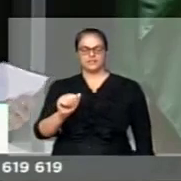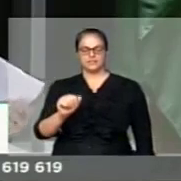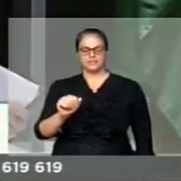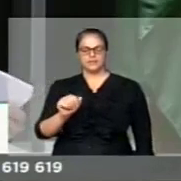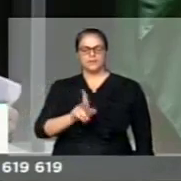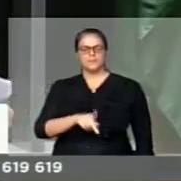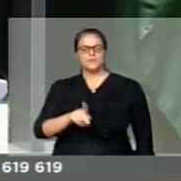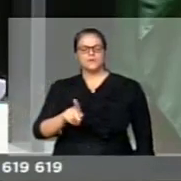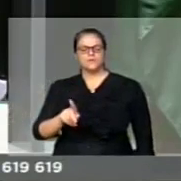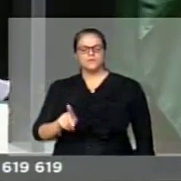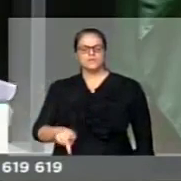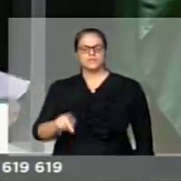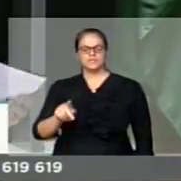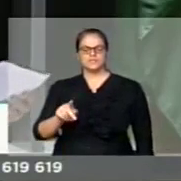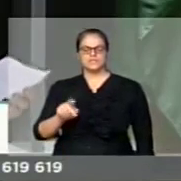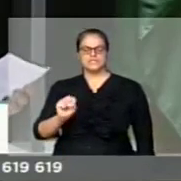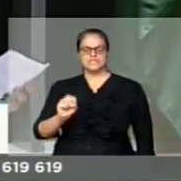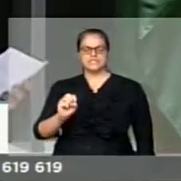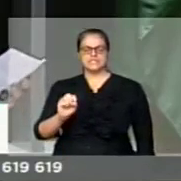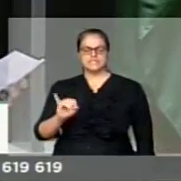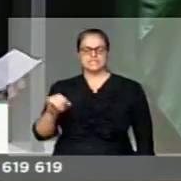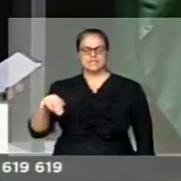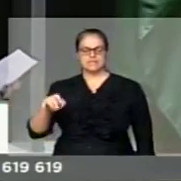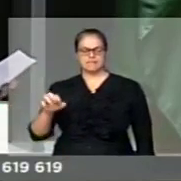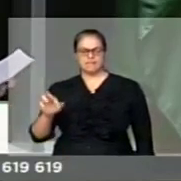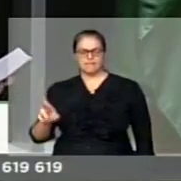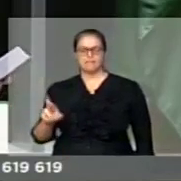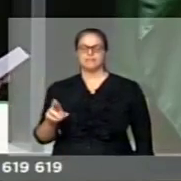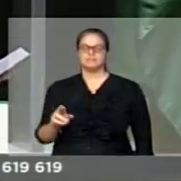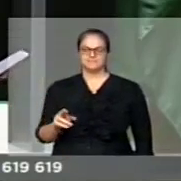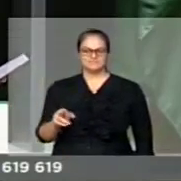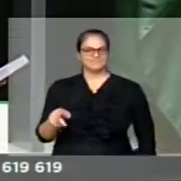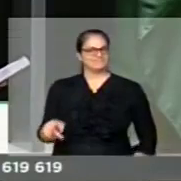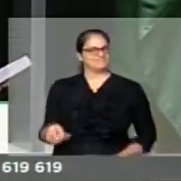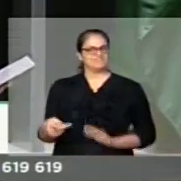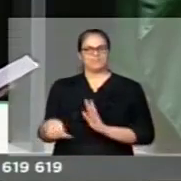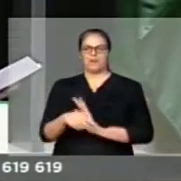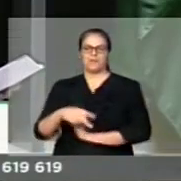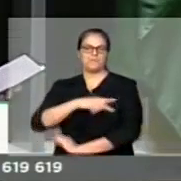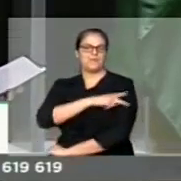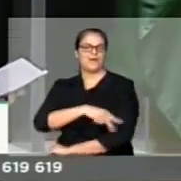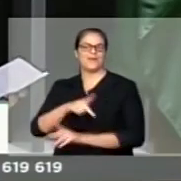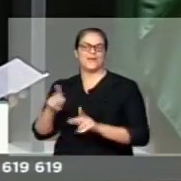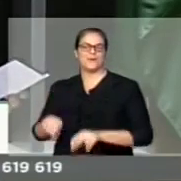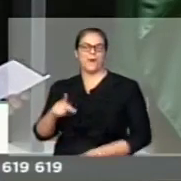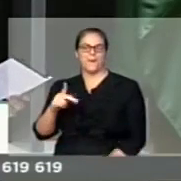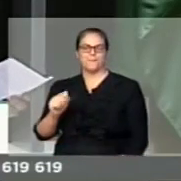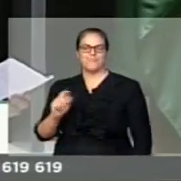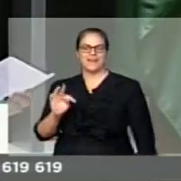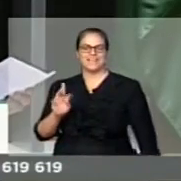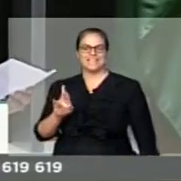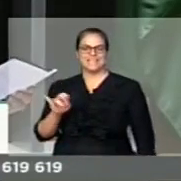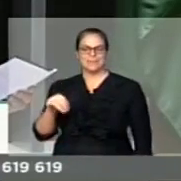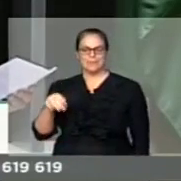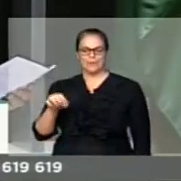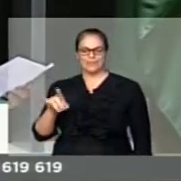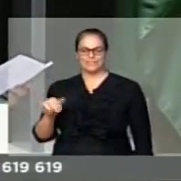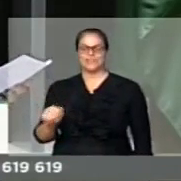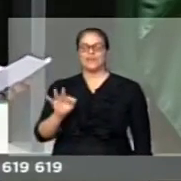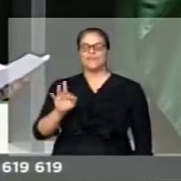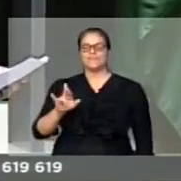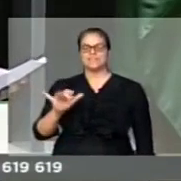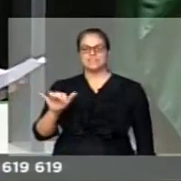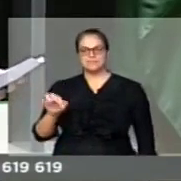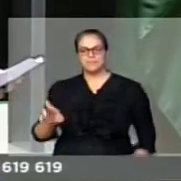o professor Cineas Santos, Patrimônio Cultural do Estado do Piauí, o Francimar, a Raquel, a